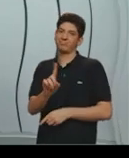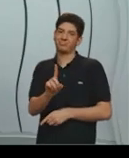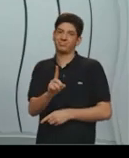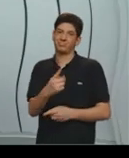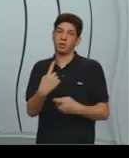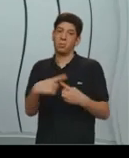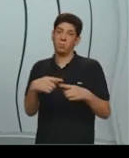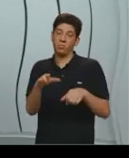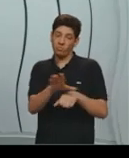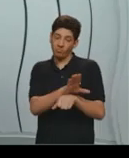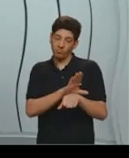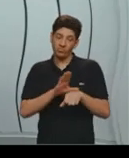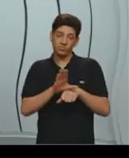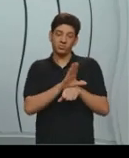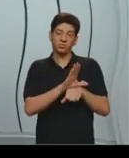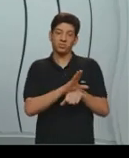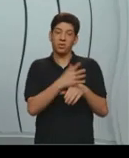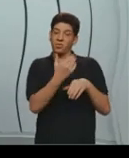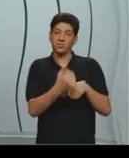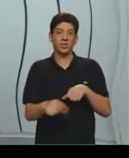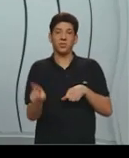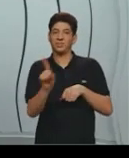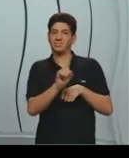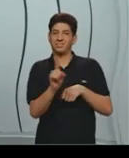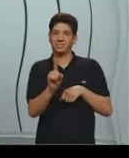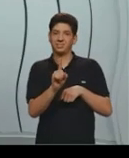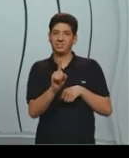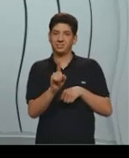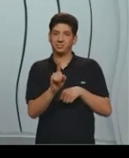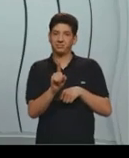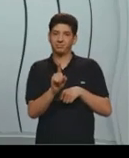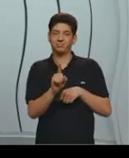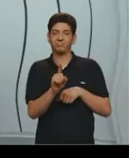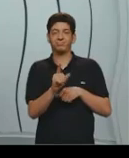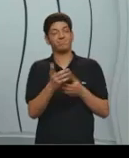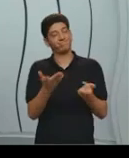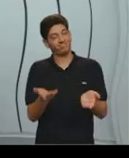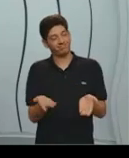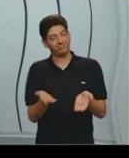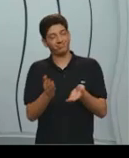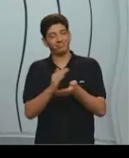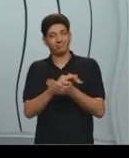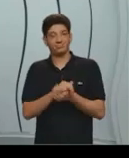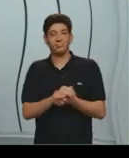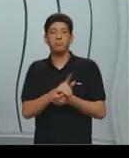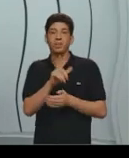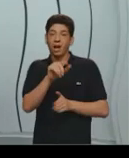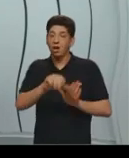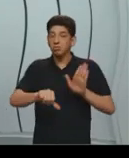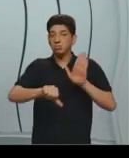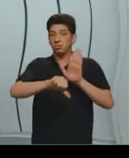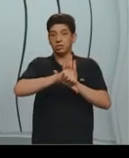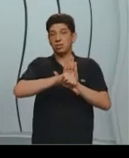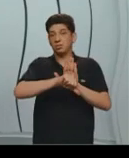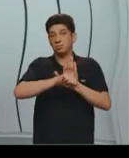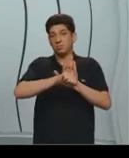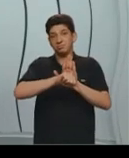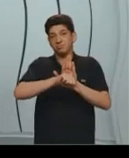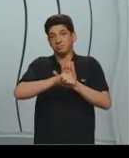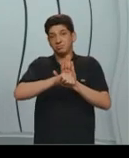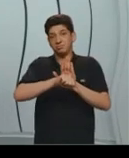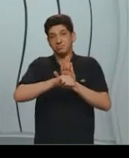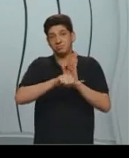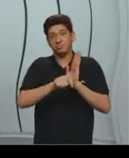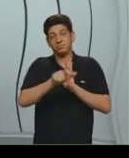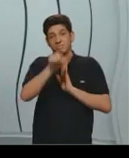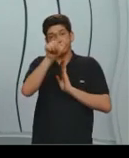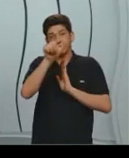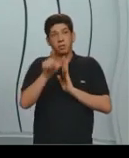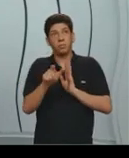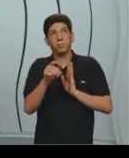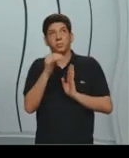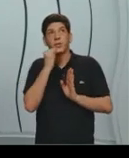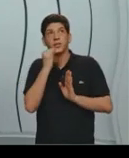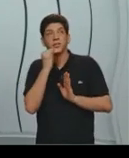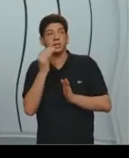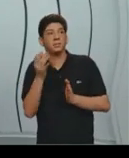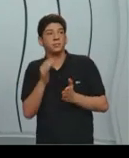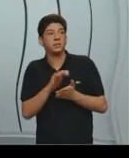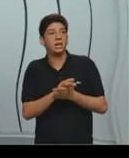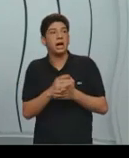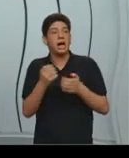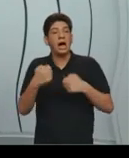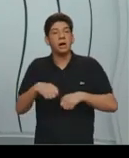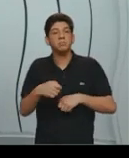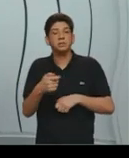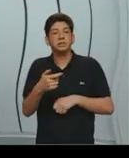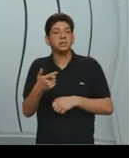da democracia, né? Você está ferindo a Constituição e é um crime da mesma forma. A pessoa começa a relativizar e falar, eu acho que matar